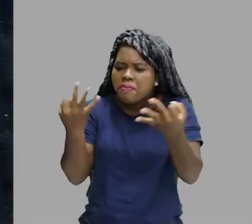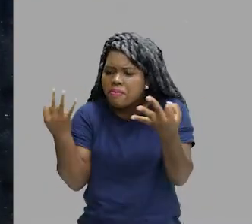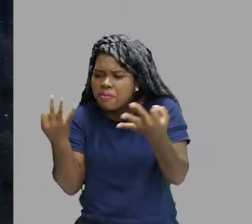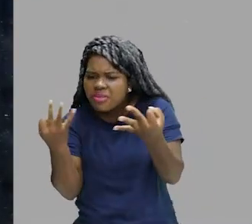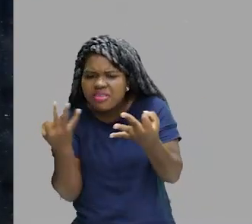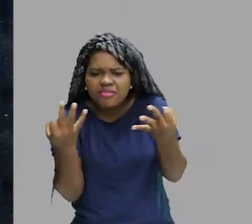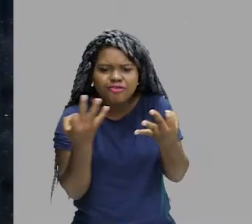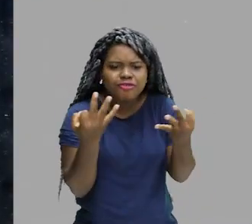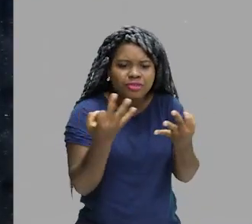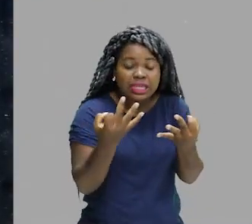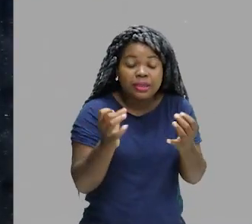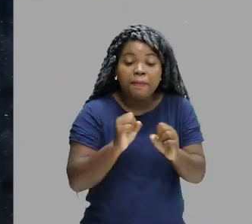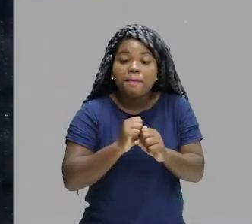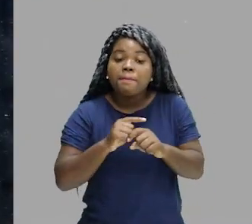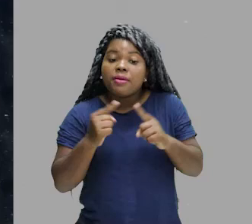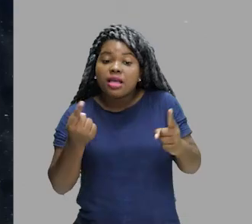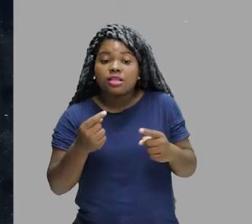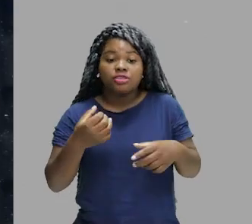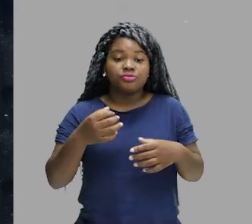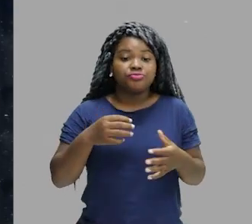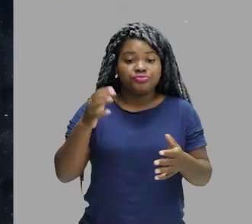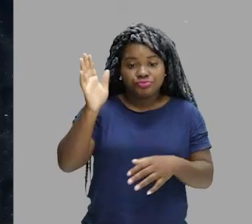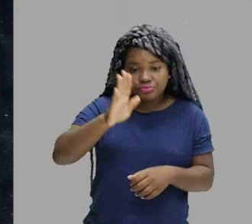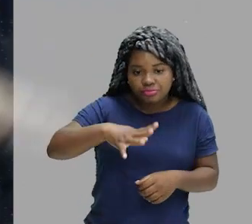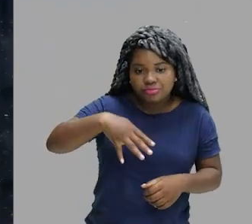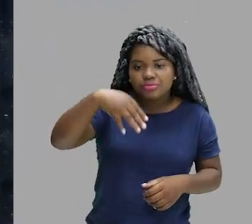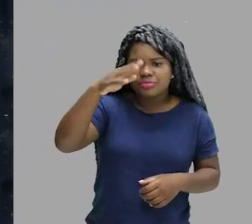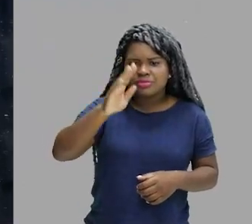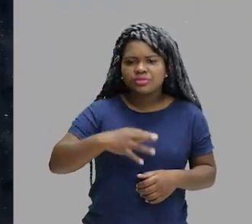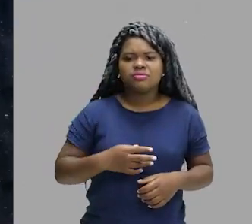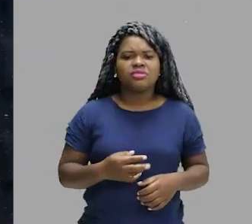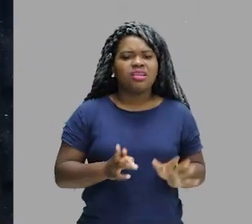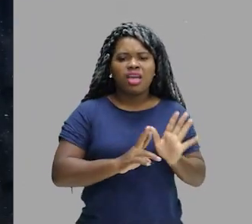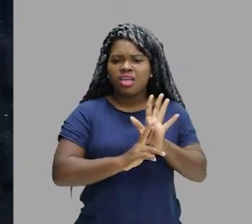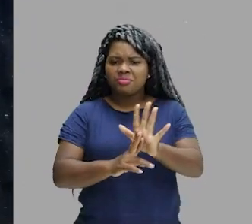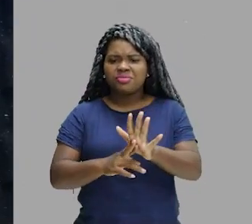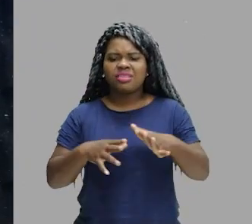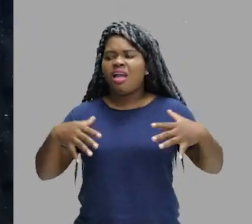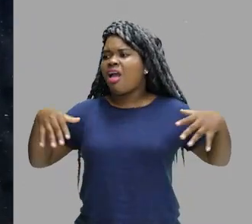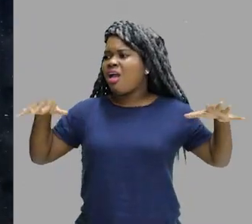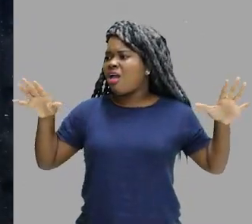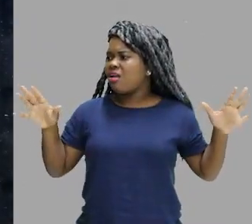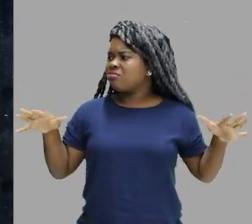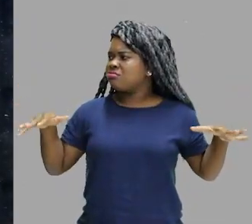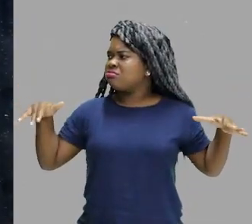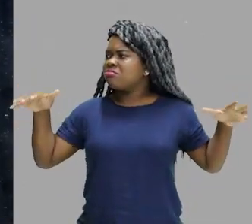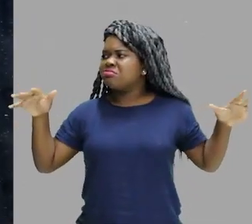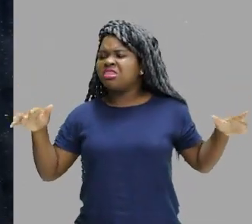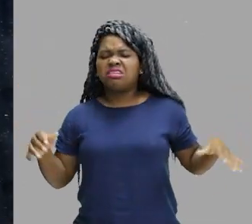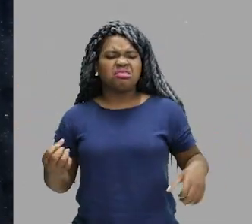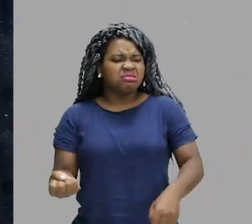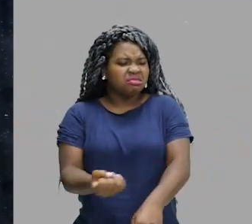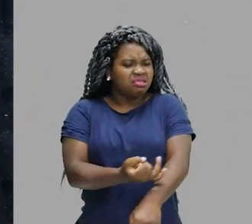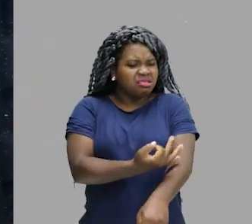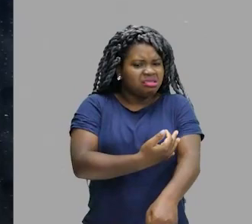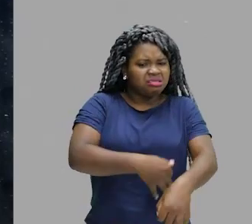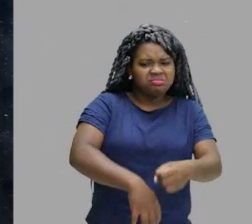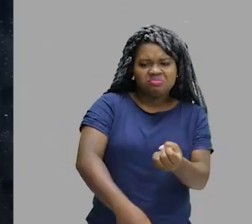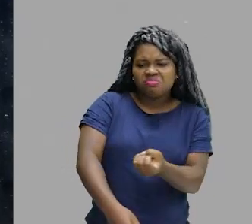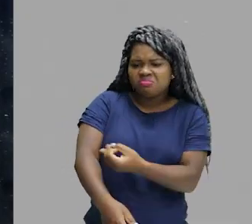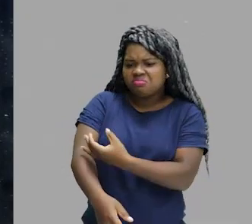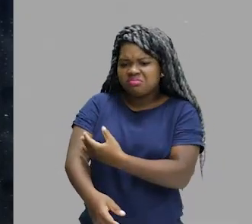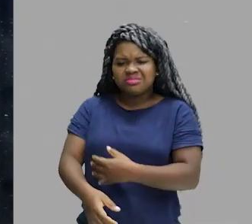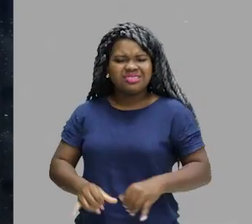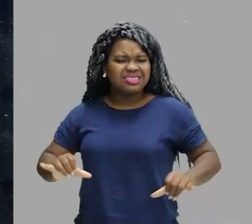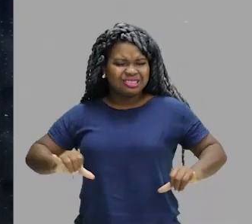técnica, só que a pintura não vai ser mais representar anjos, eu não vou exprimir o meu sentimento, eu não vou sofrer na